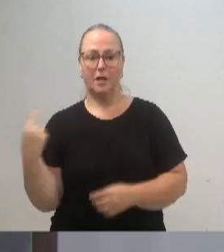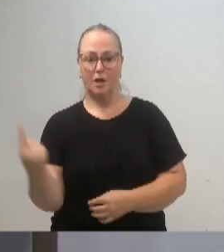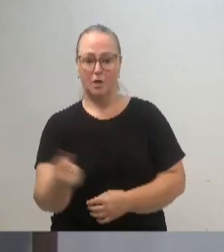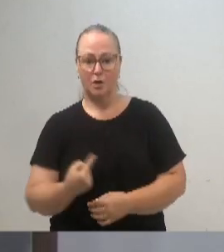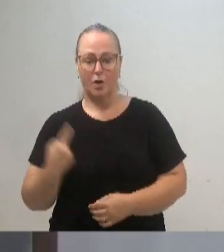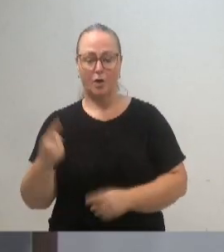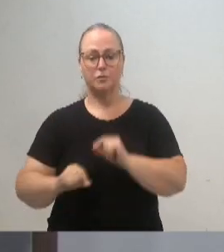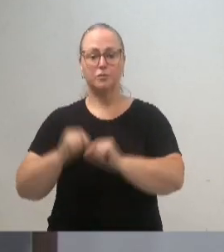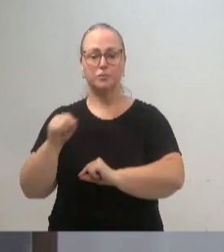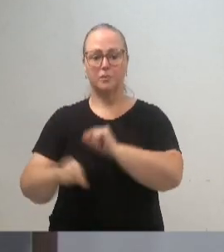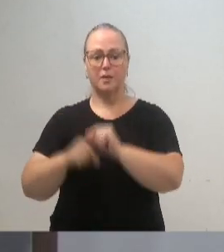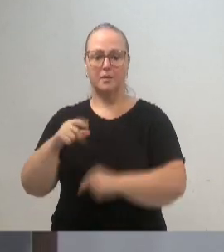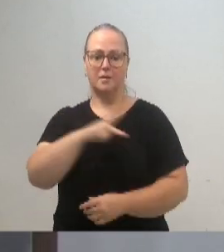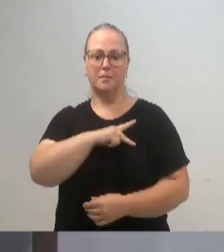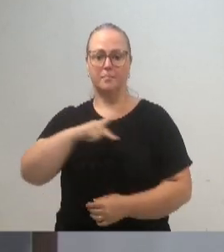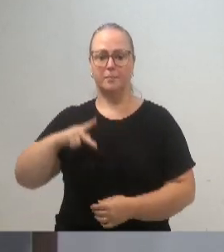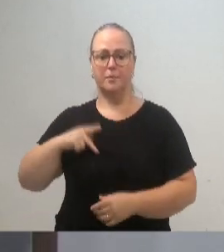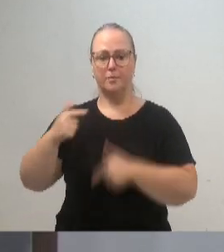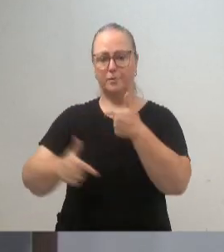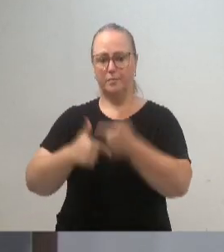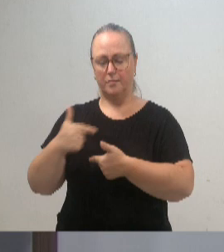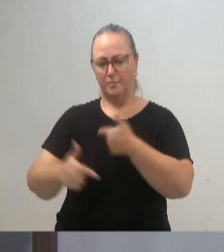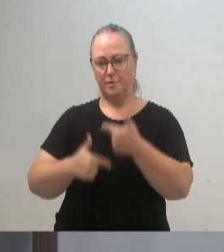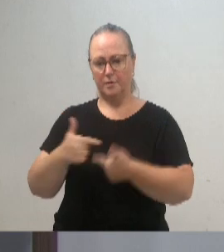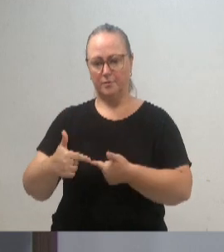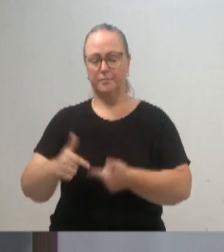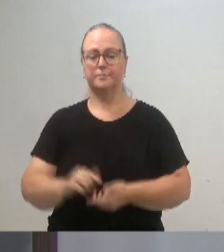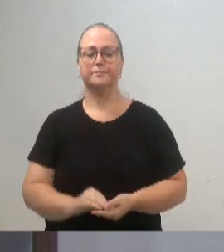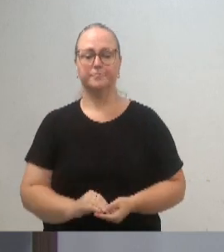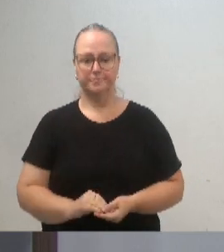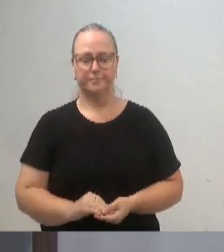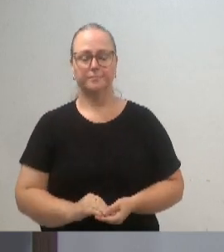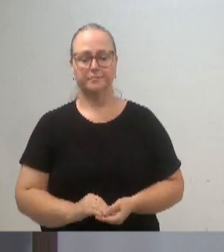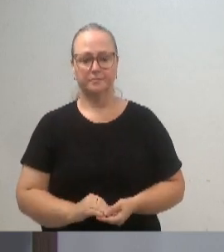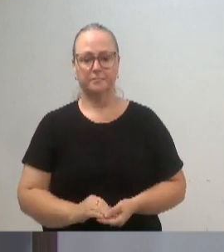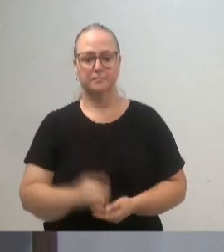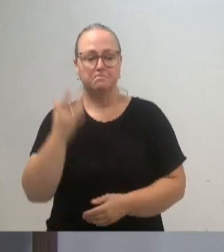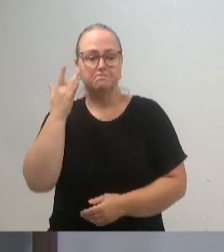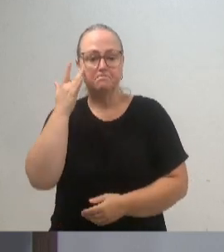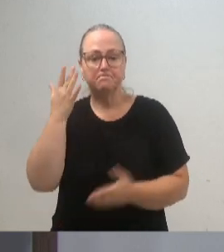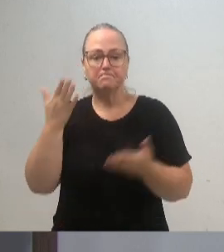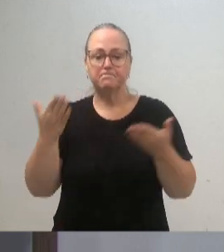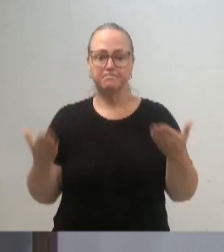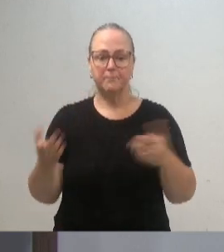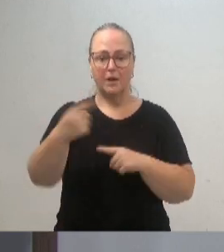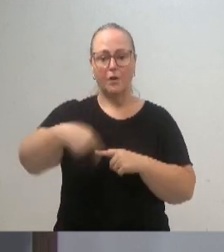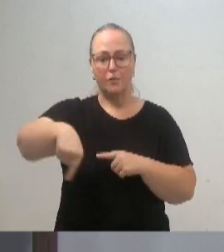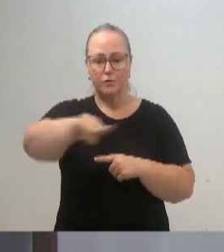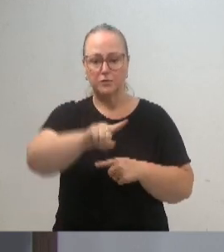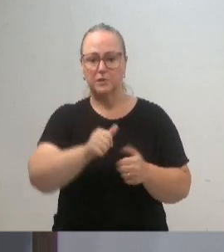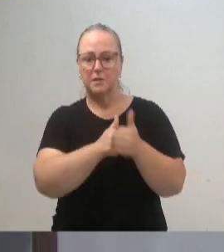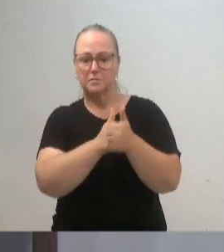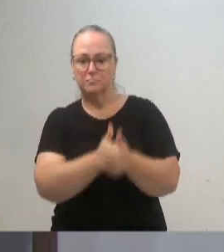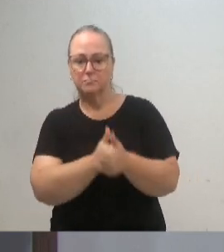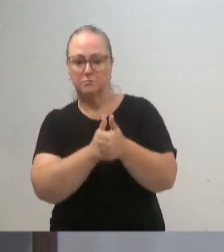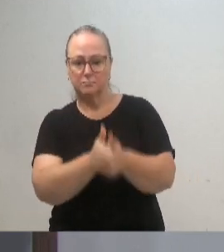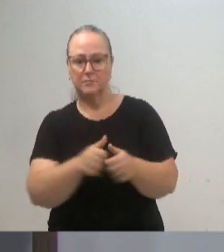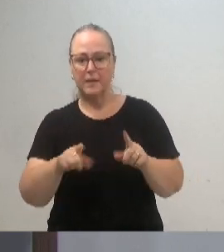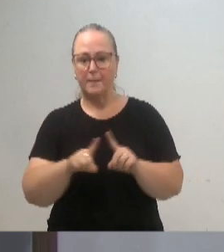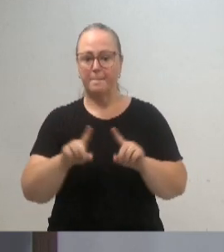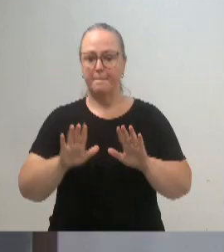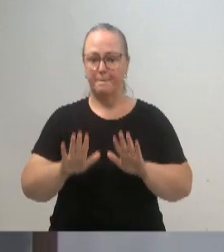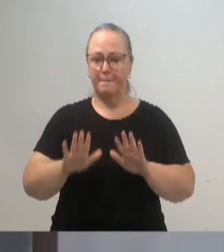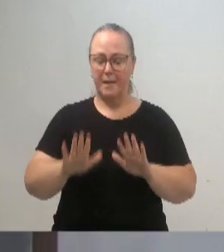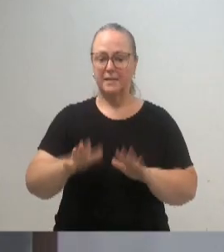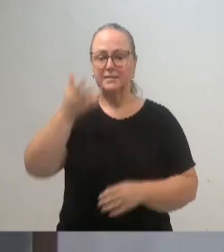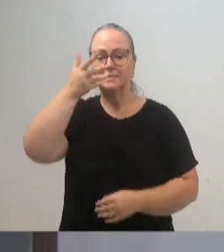serviço público na ponta. Então, eu não sei se os nobres vereadores estão acompanhando, mas o número de